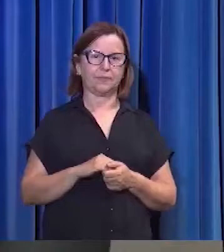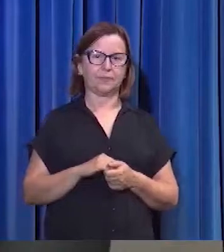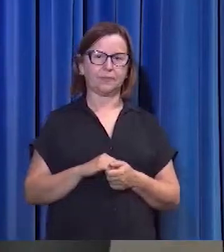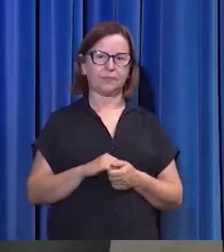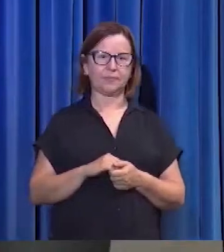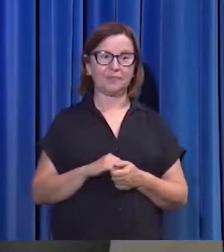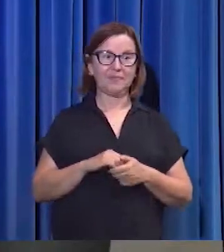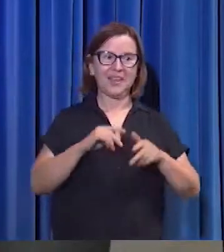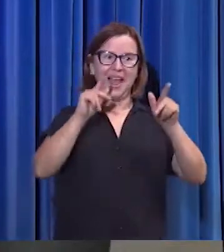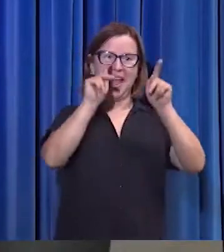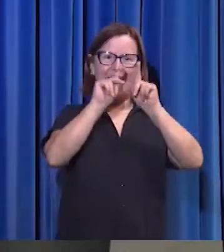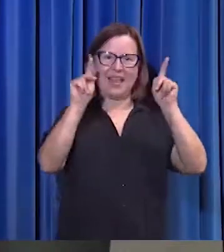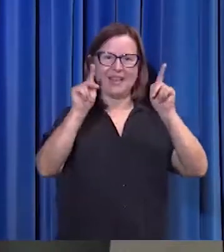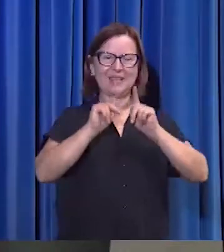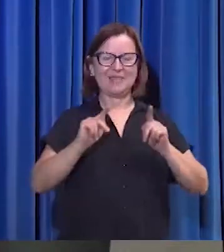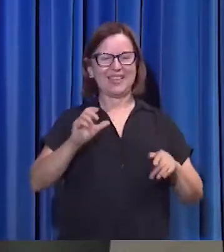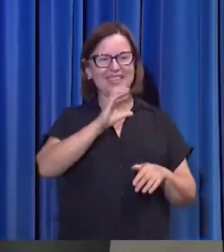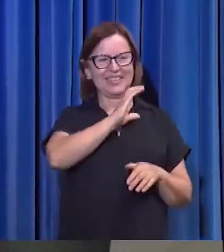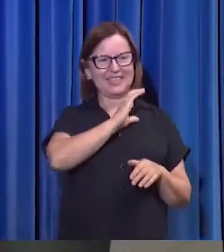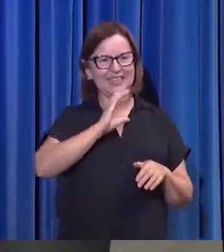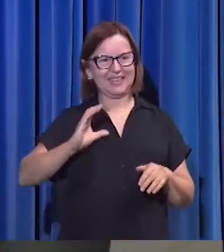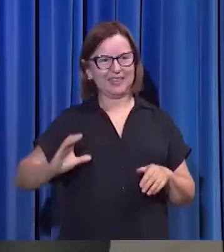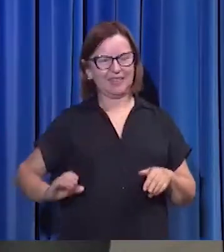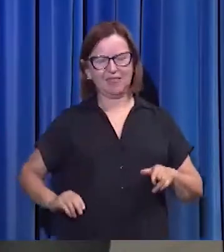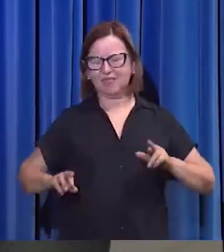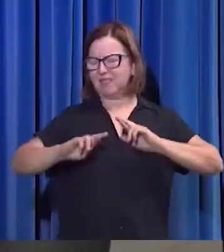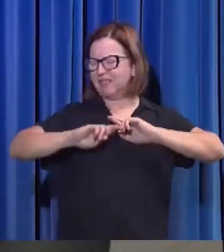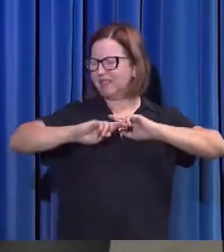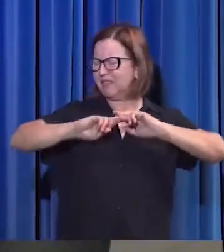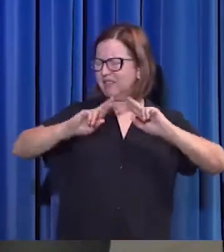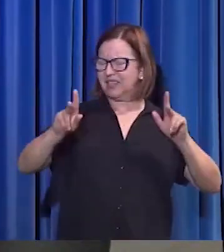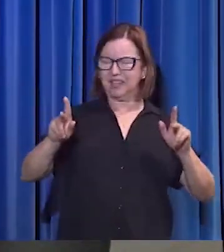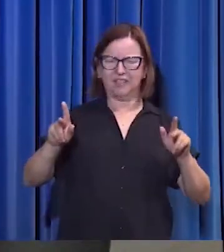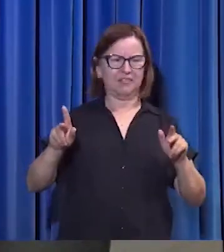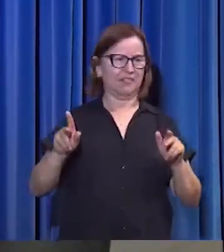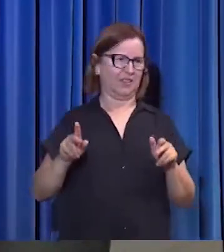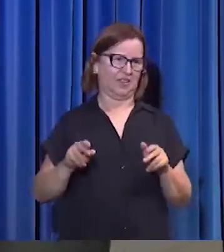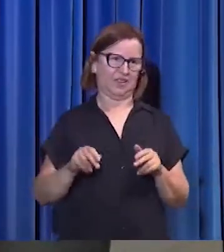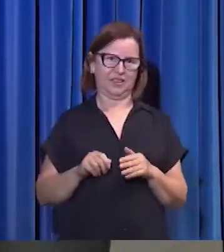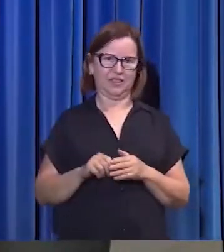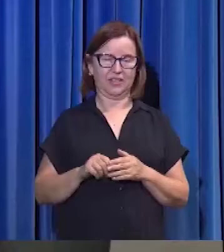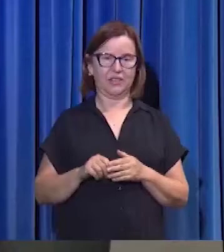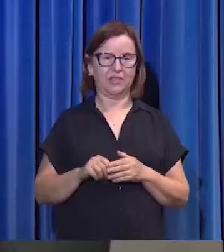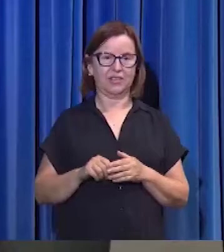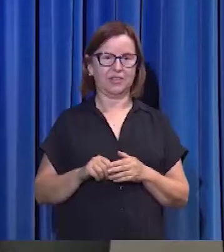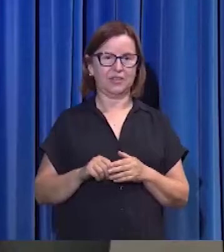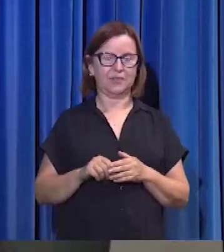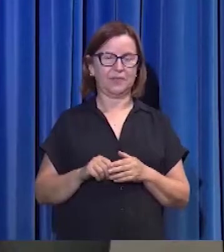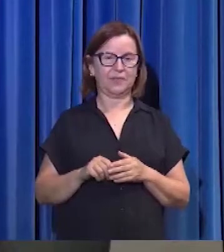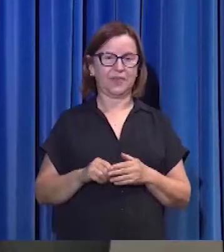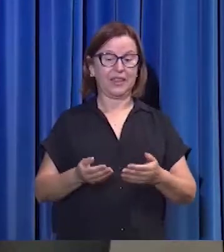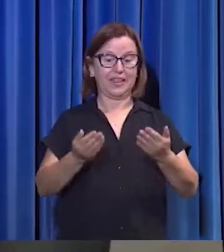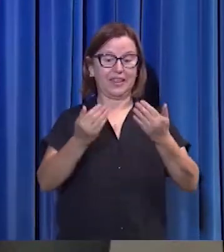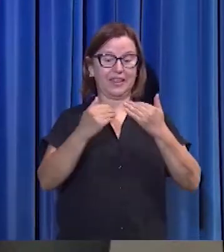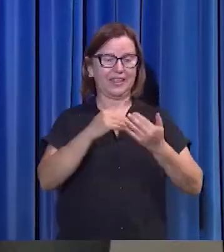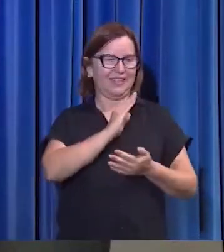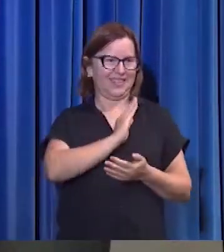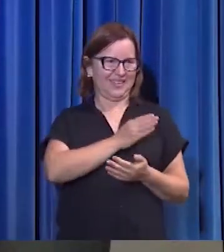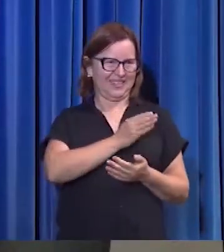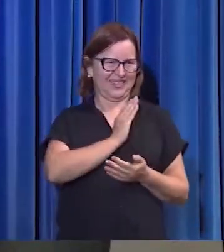A paz de Cristo não tem nada a ver com circunstâncias, ela é uma paz interna,